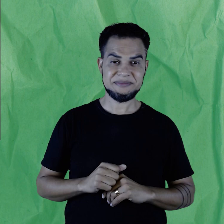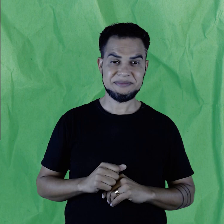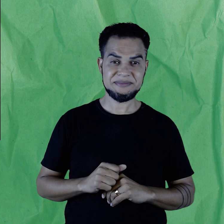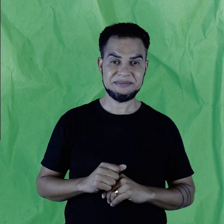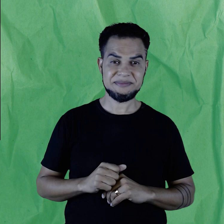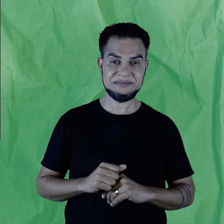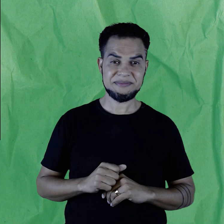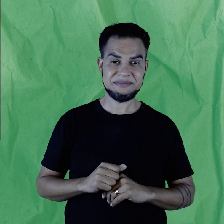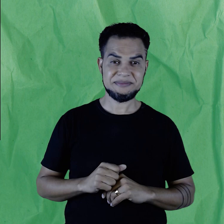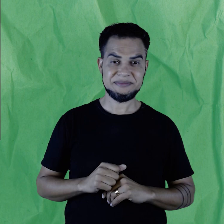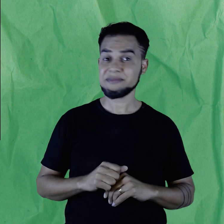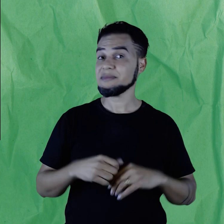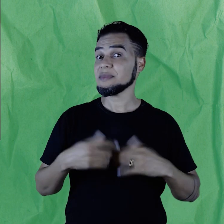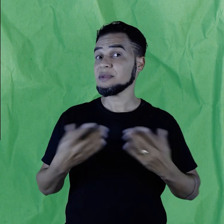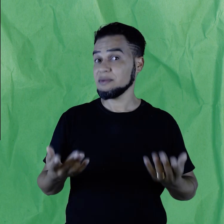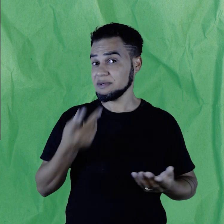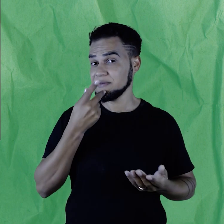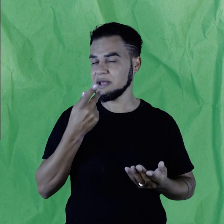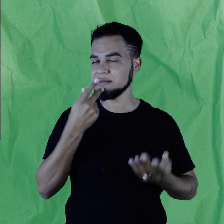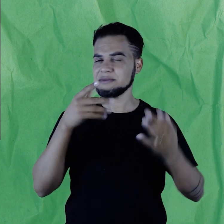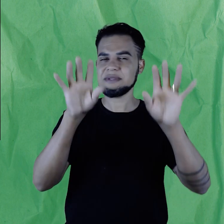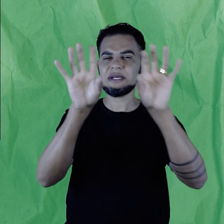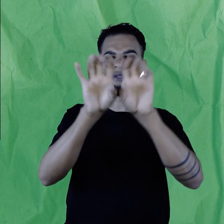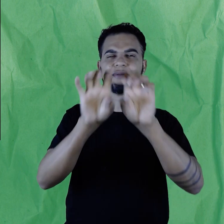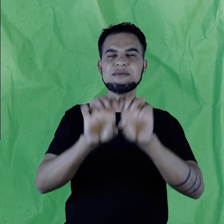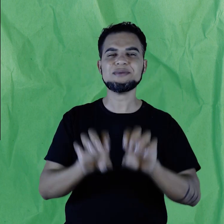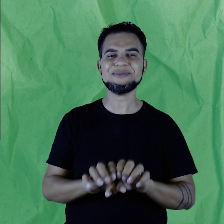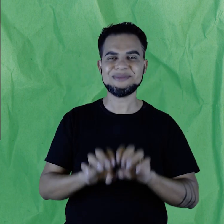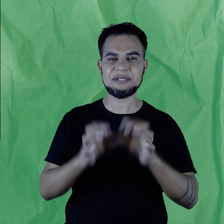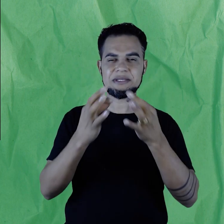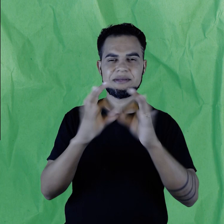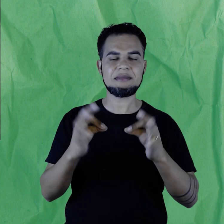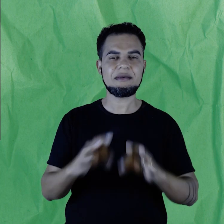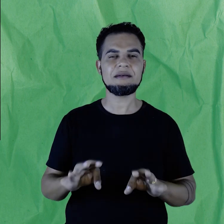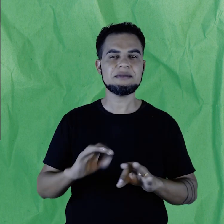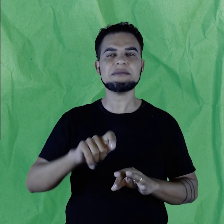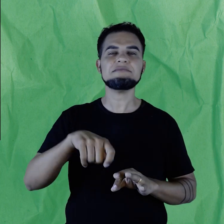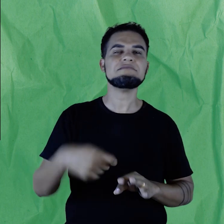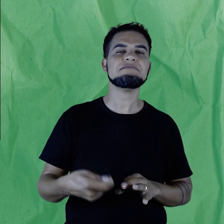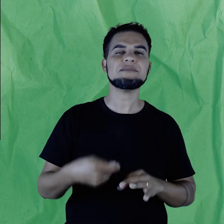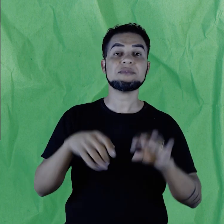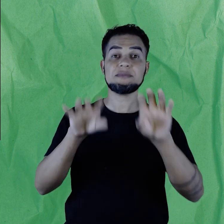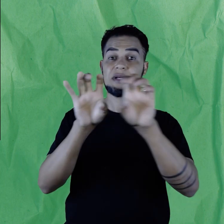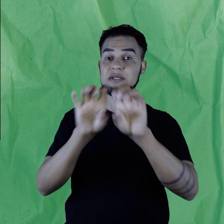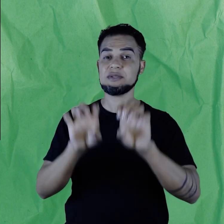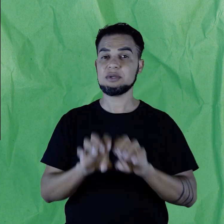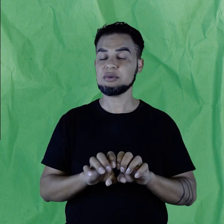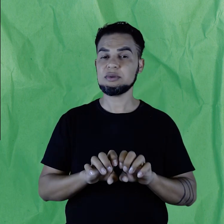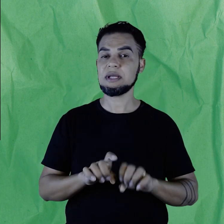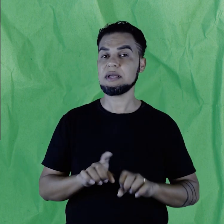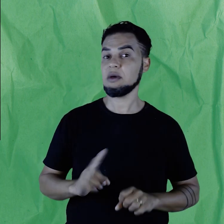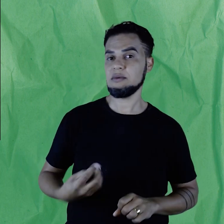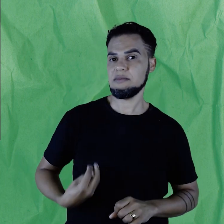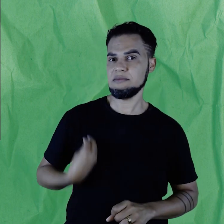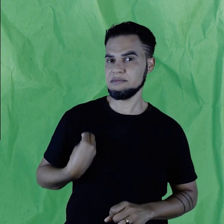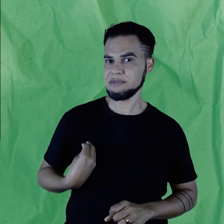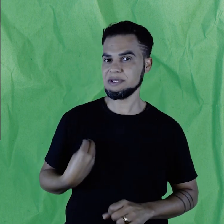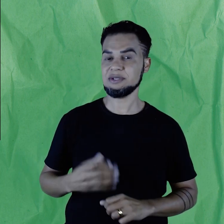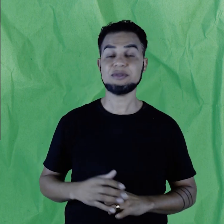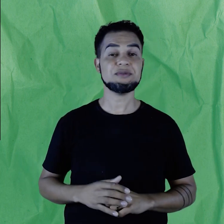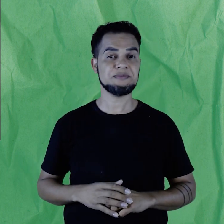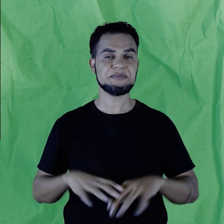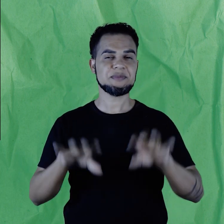Entenderam? Quando falamos de estrutura sintática, estamos falando de uma estrutura sintática